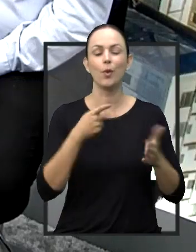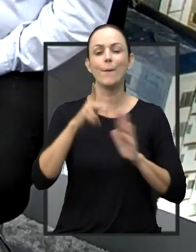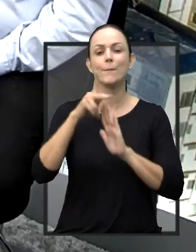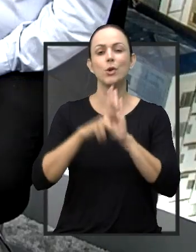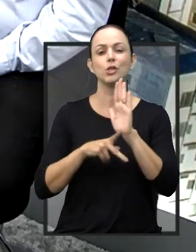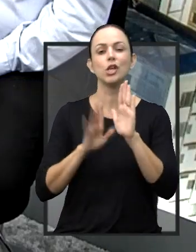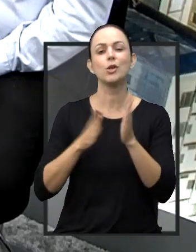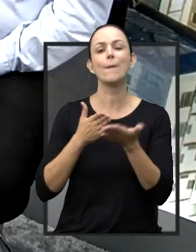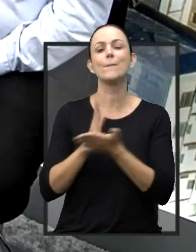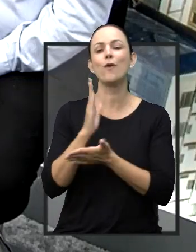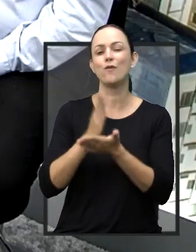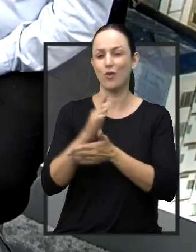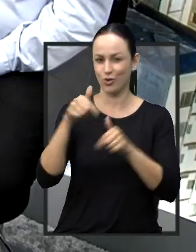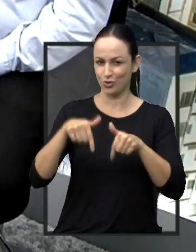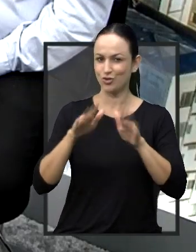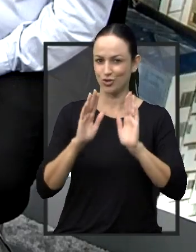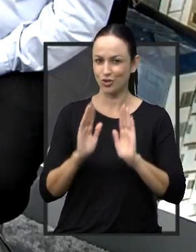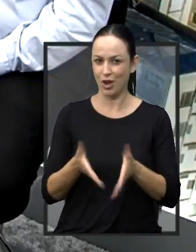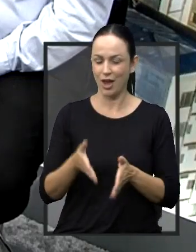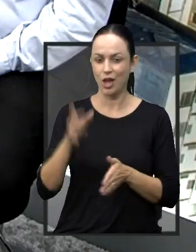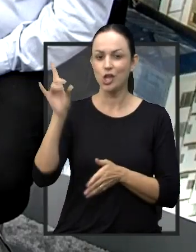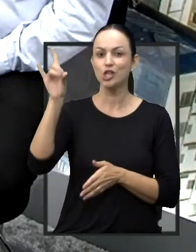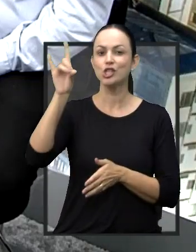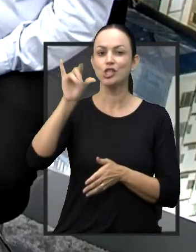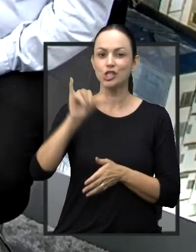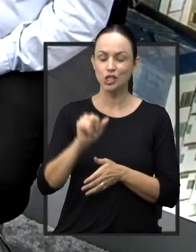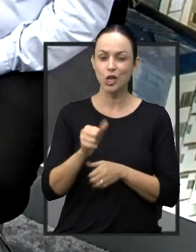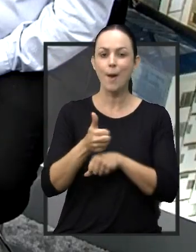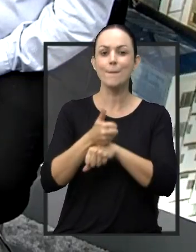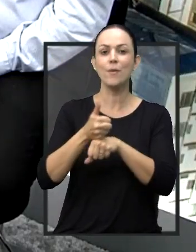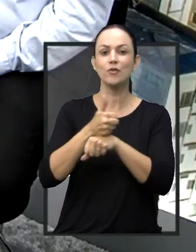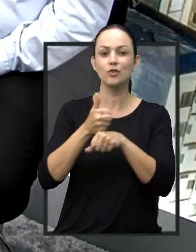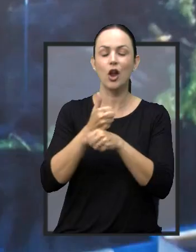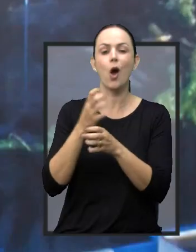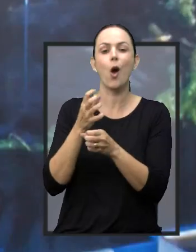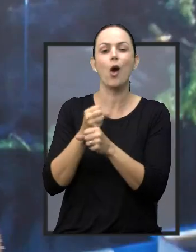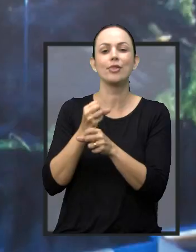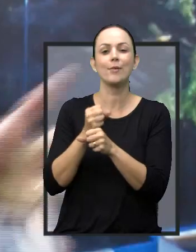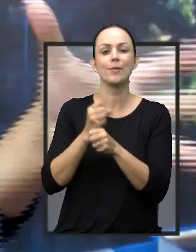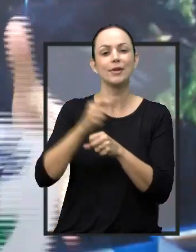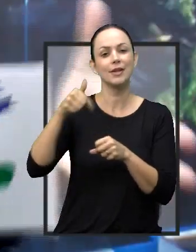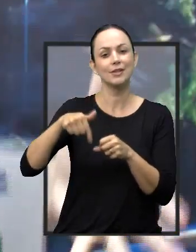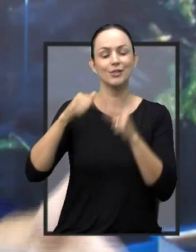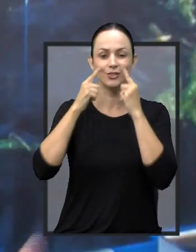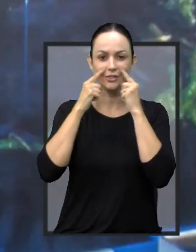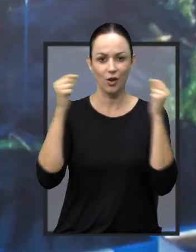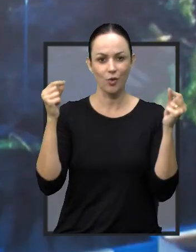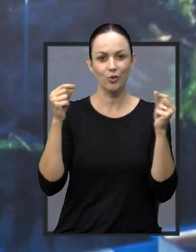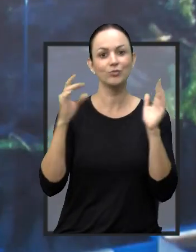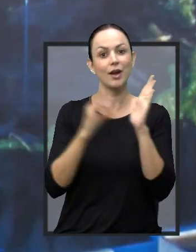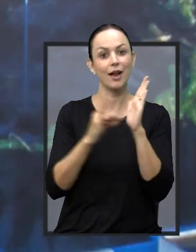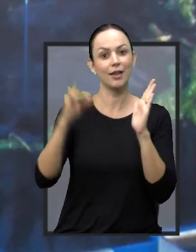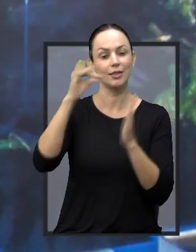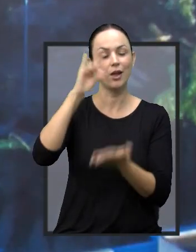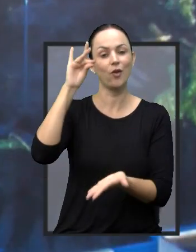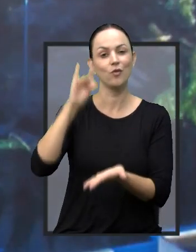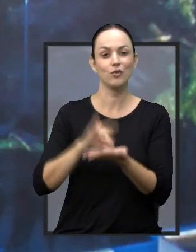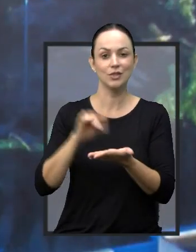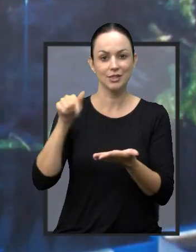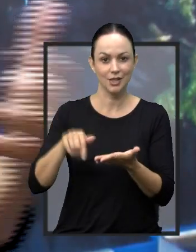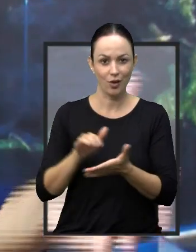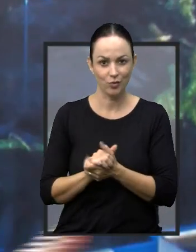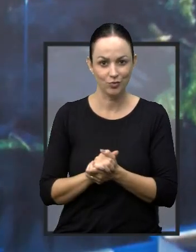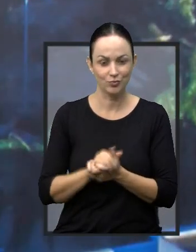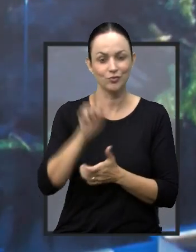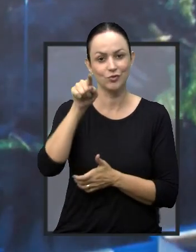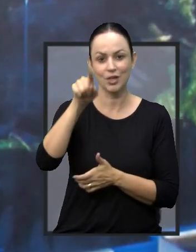casa e que institui o Dia do Profissional da Contabilidade aqui no município de Jaú, no calendário oficial do município. O